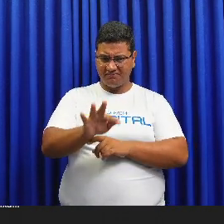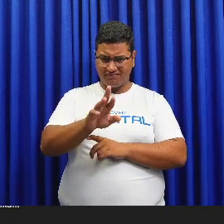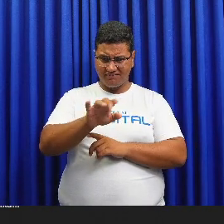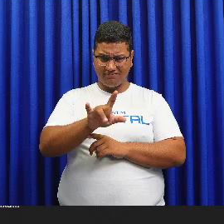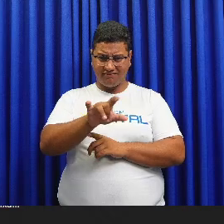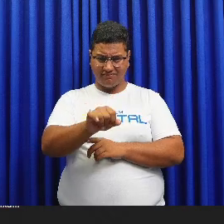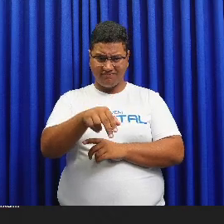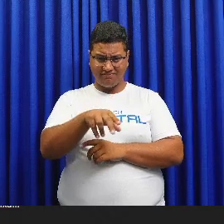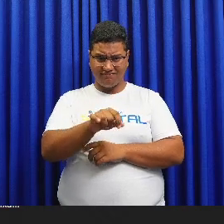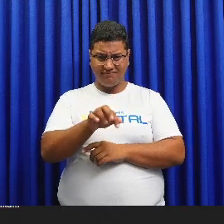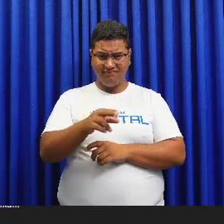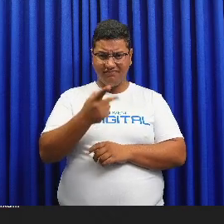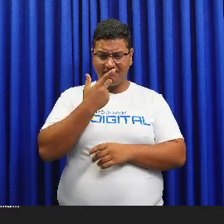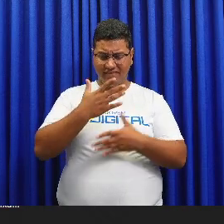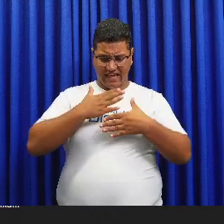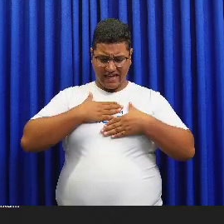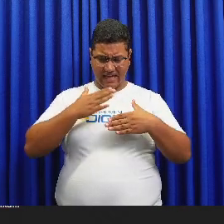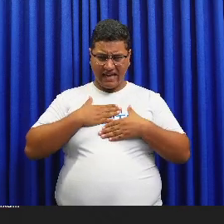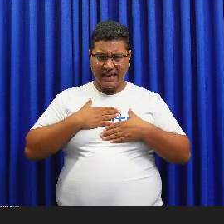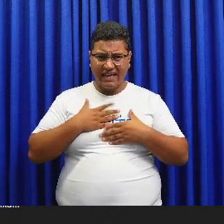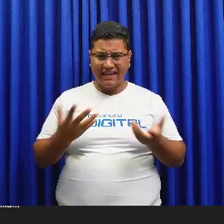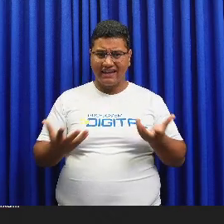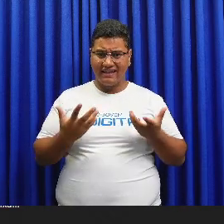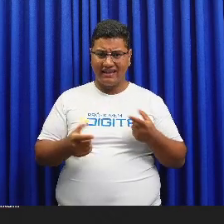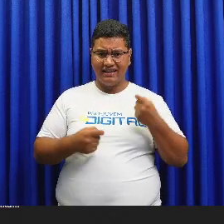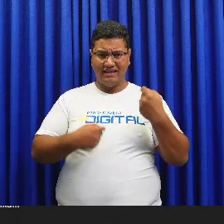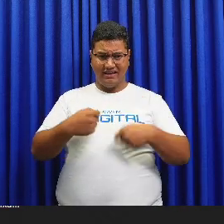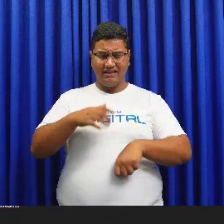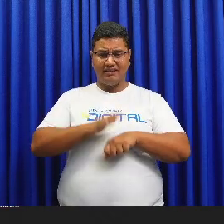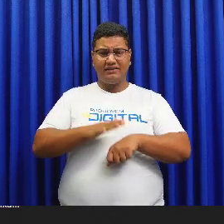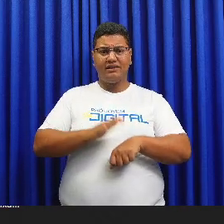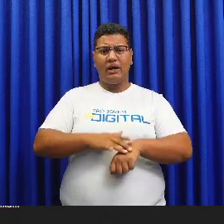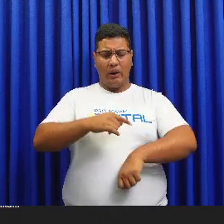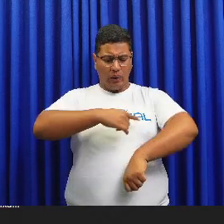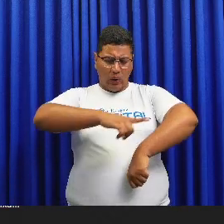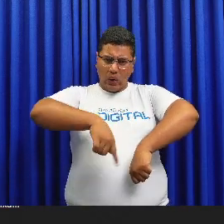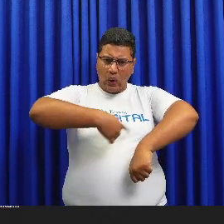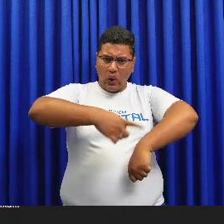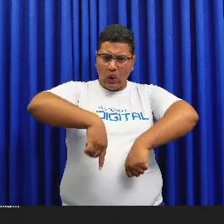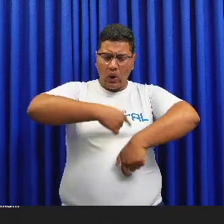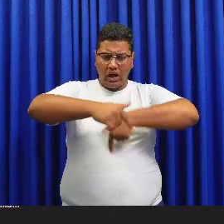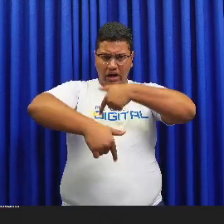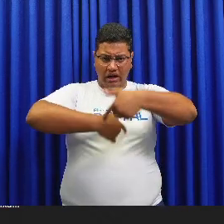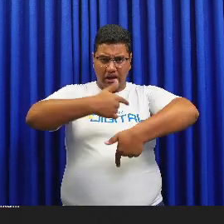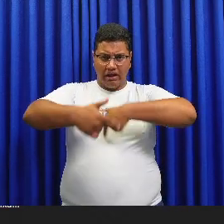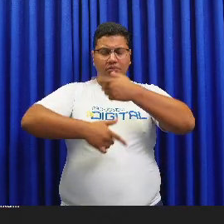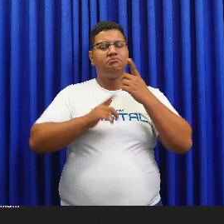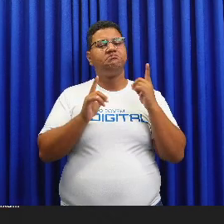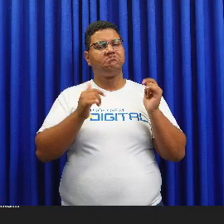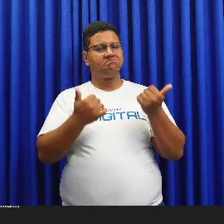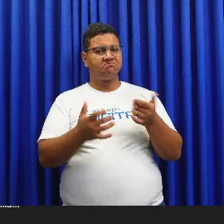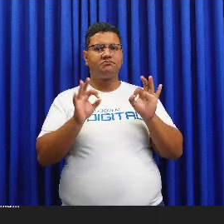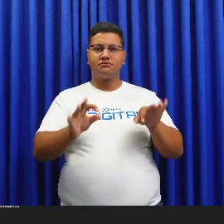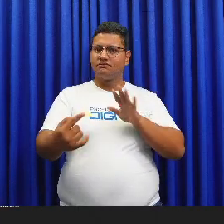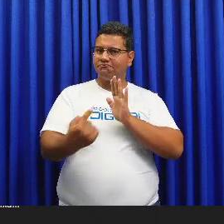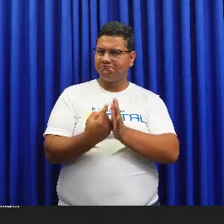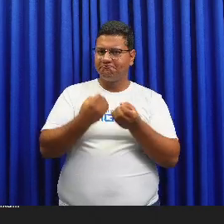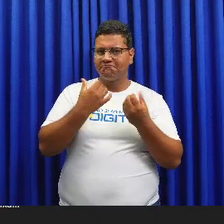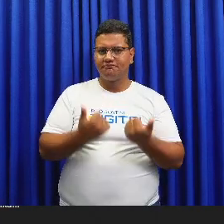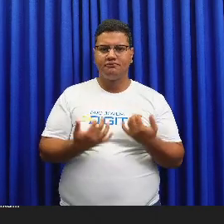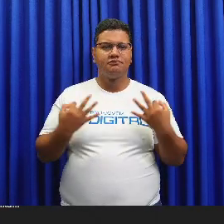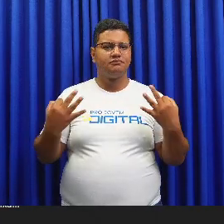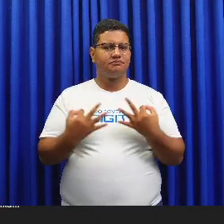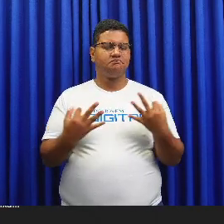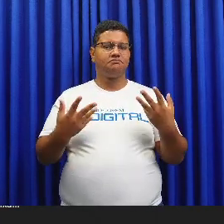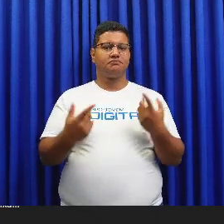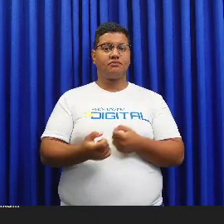freelancer. Aí você tá falando para mim que quero ser freelancer, que eu tenho que passar um tempão sendo empregado. Beleza, excelente pergunta. Você